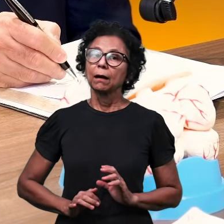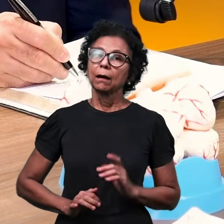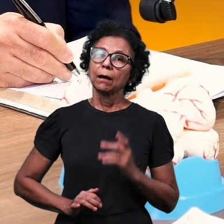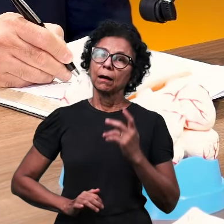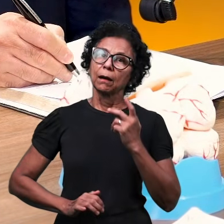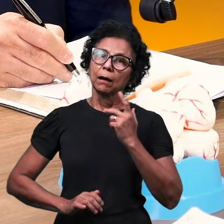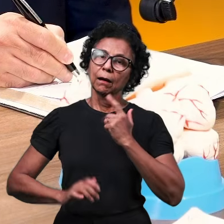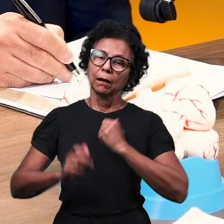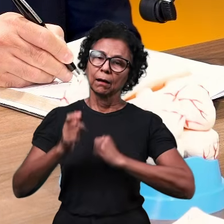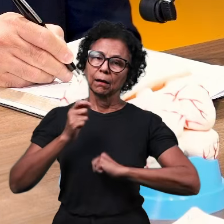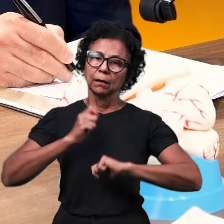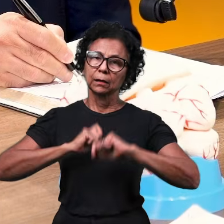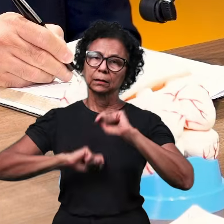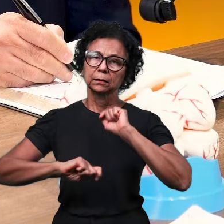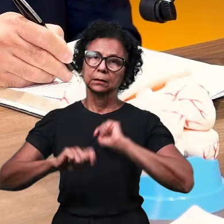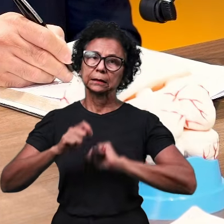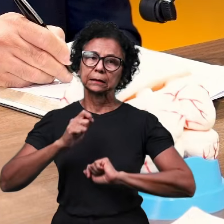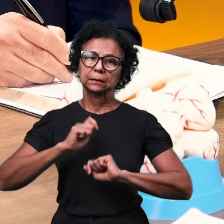nós vamos ver que é um